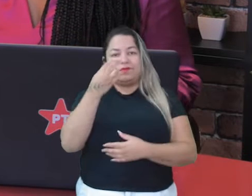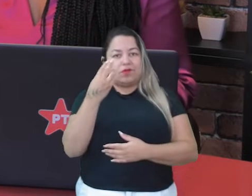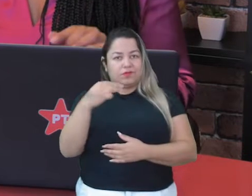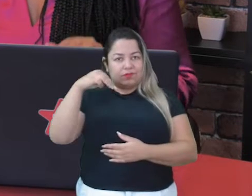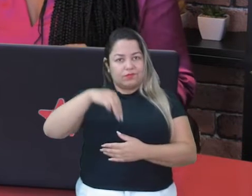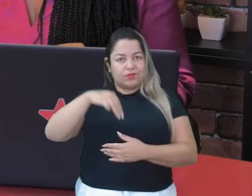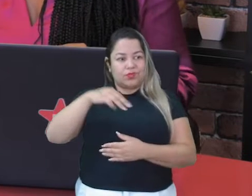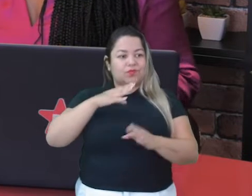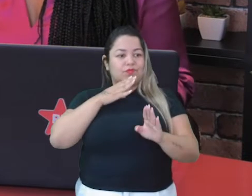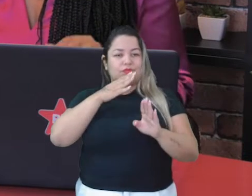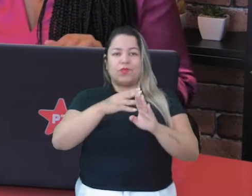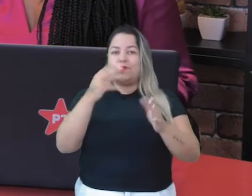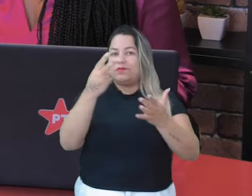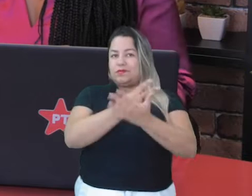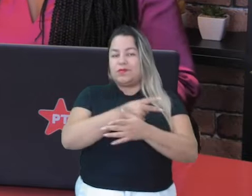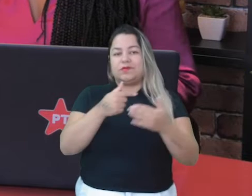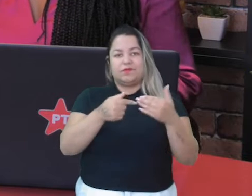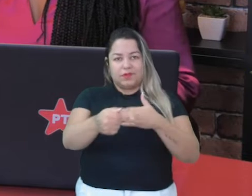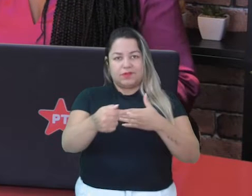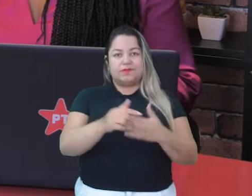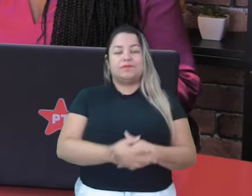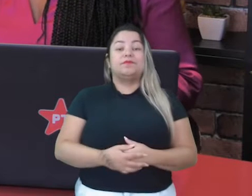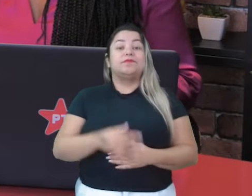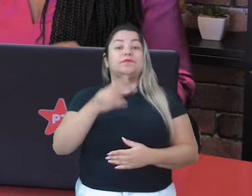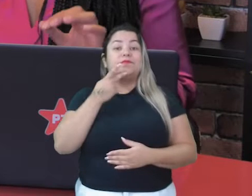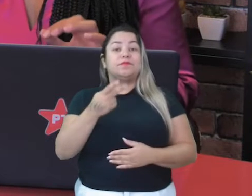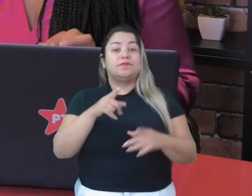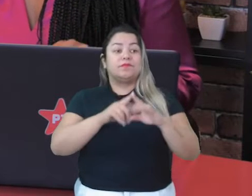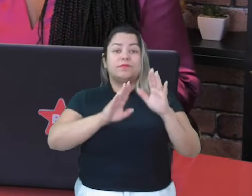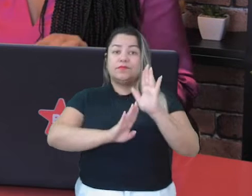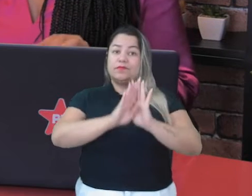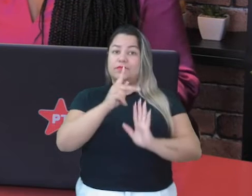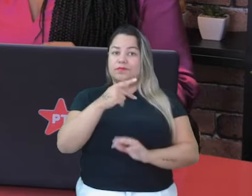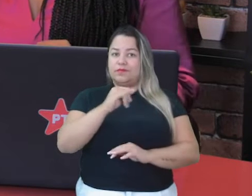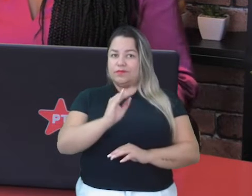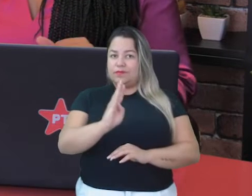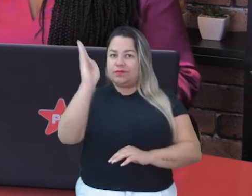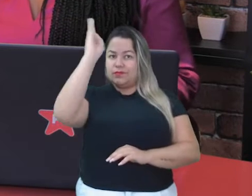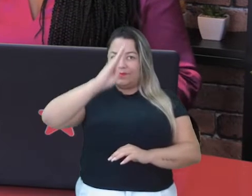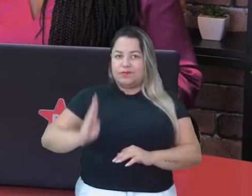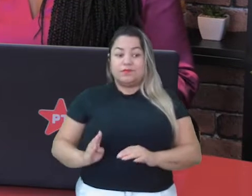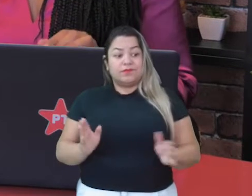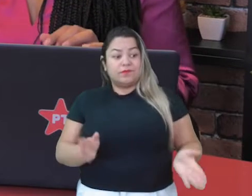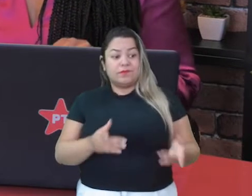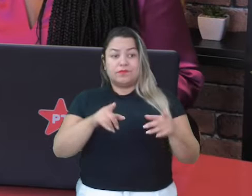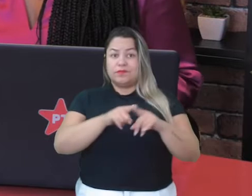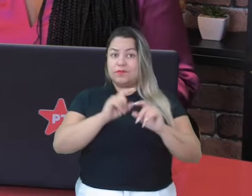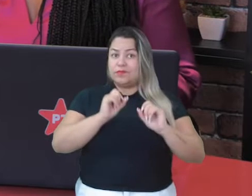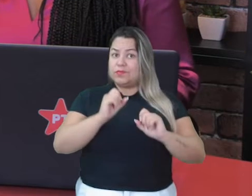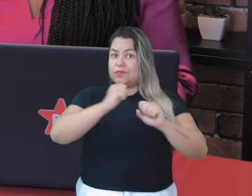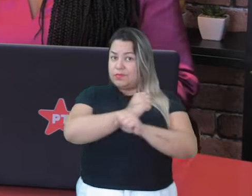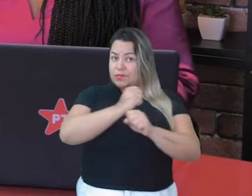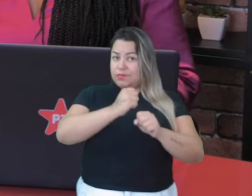nos próximos 13 minutos os principais acontecimentos da semana. Vamos falar sobre o crescimento do PIB brasileiro, o aquecimento